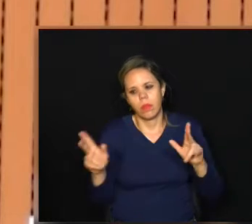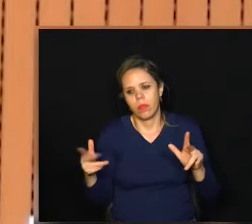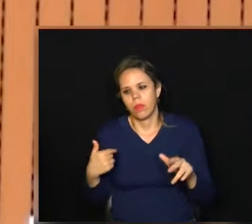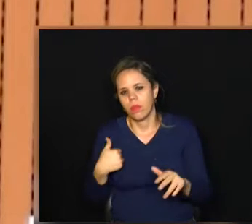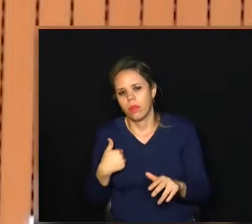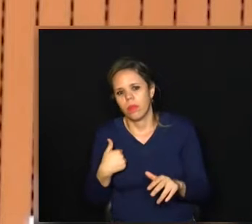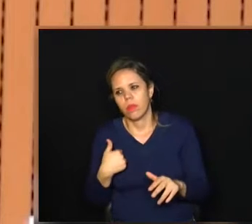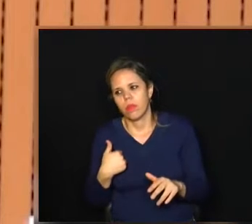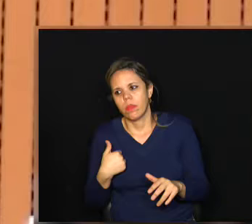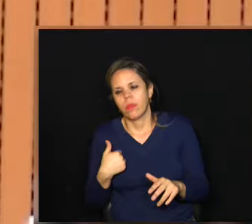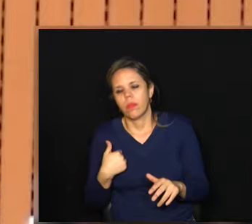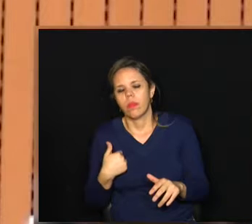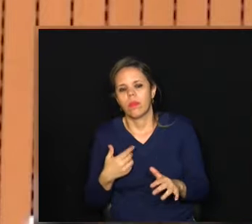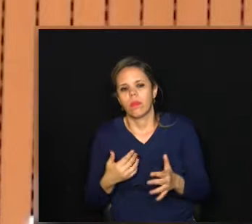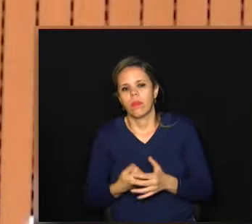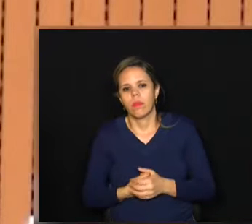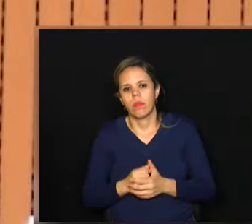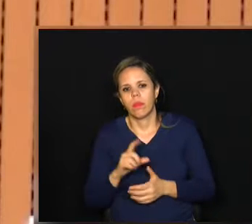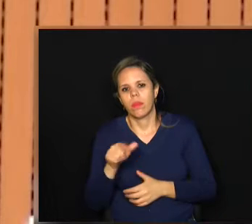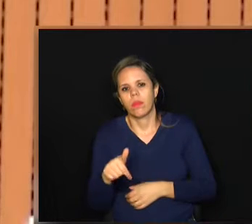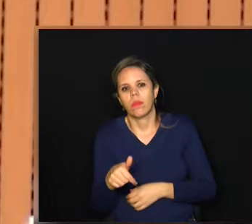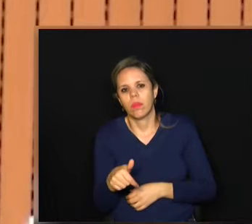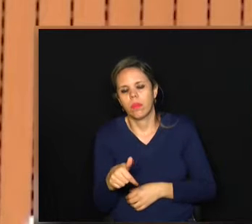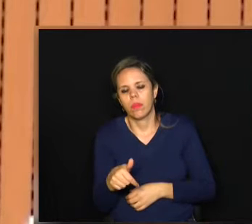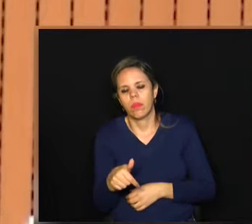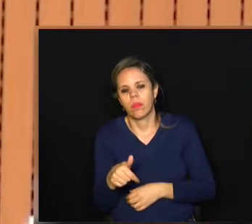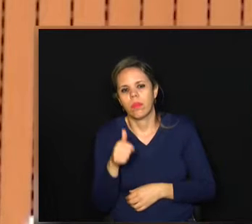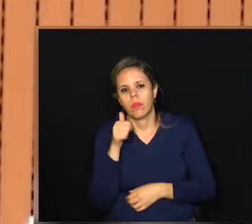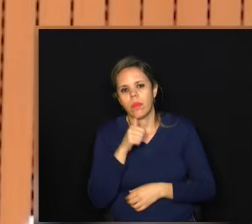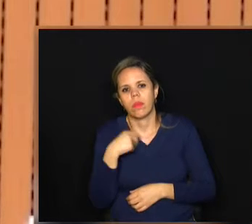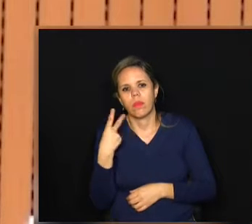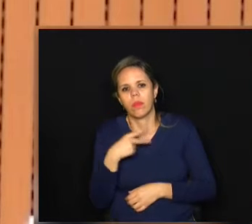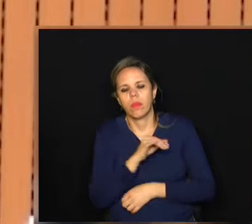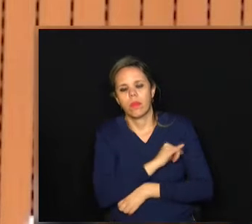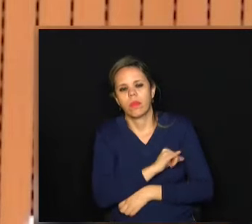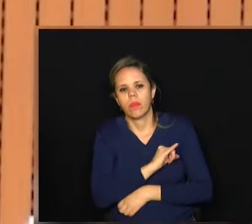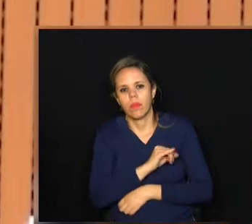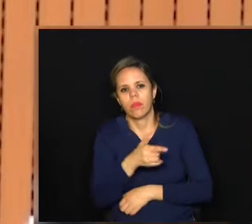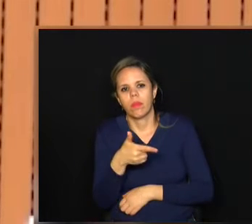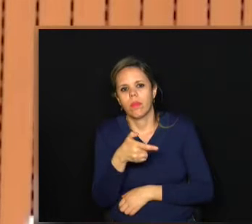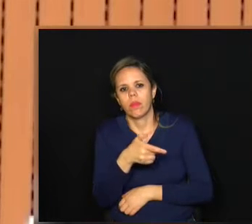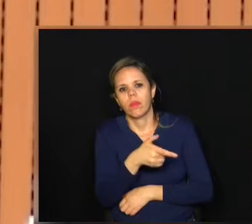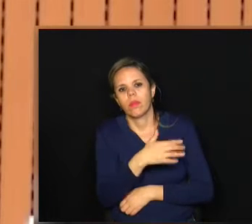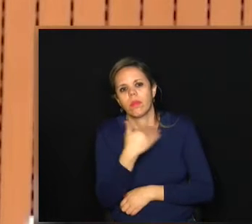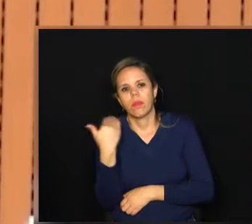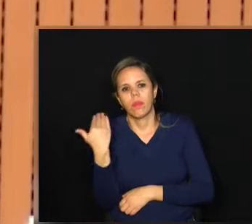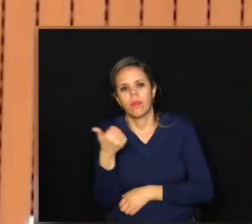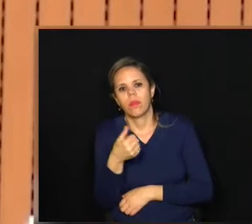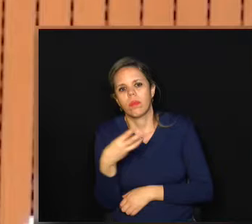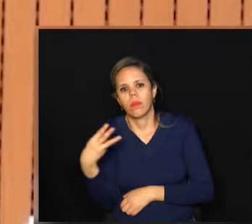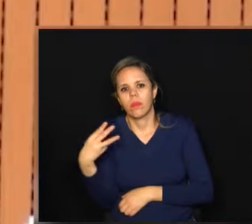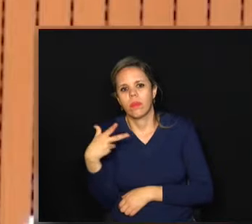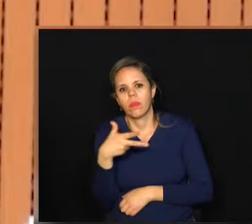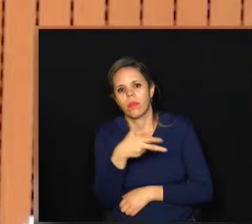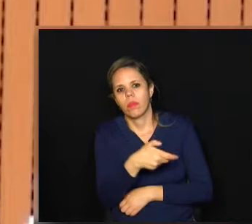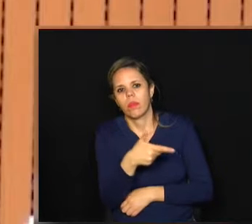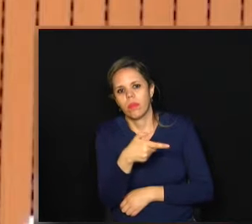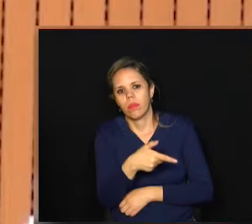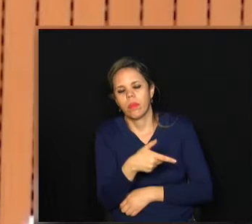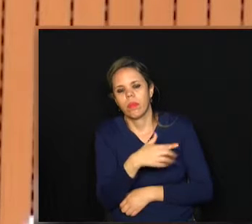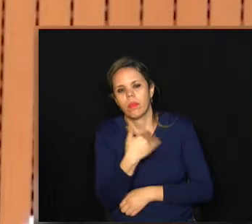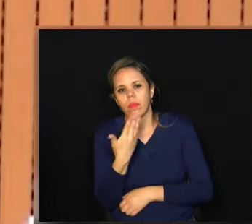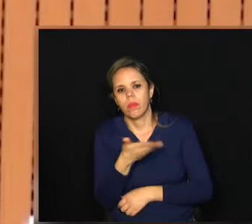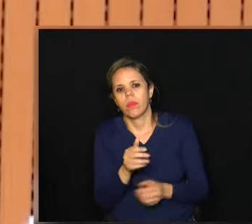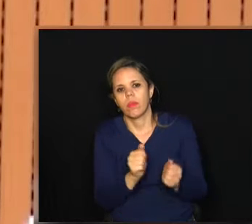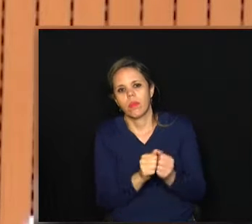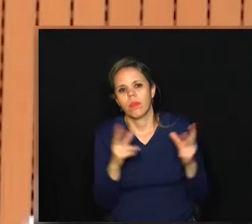minhas. Depois disso, Marielle foi brutalmente executada com 13 tiros junto com